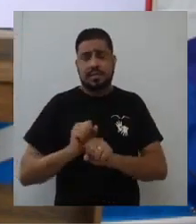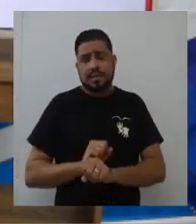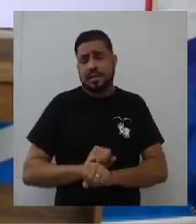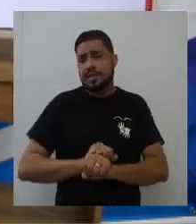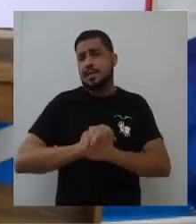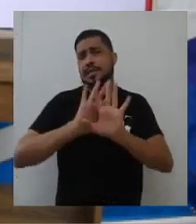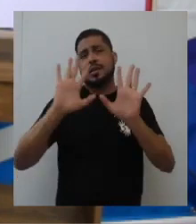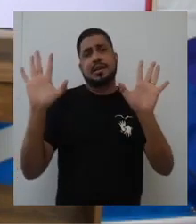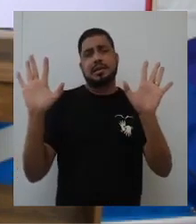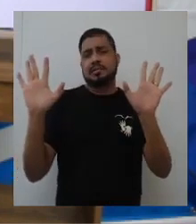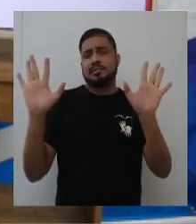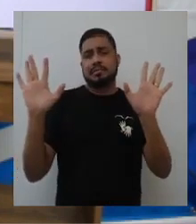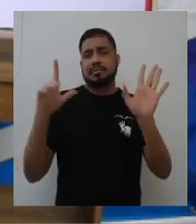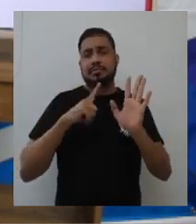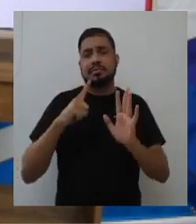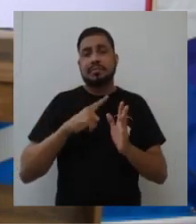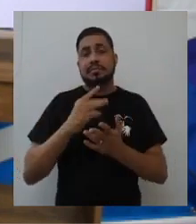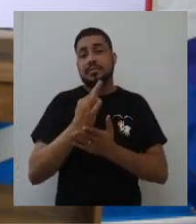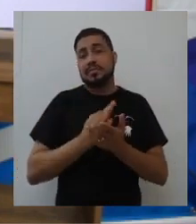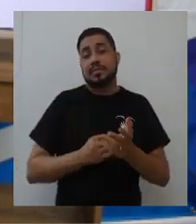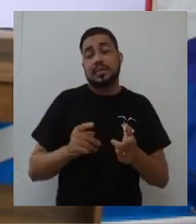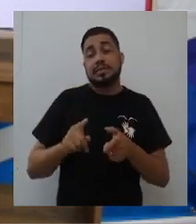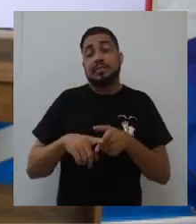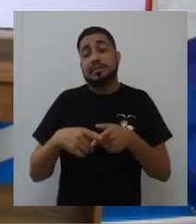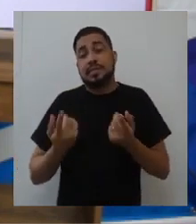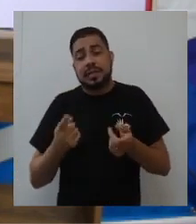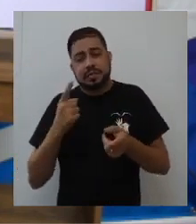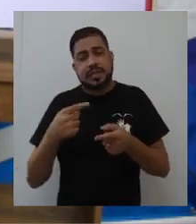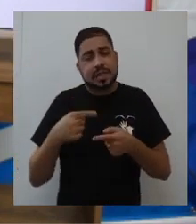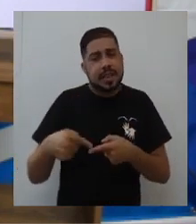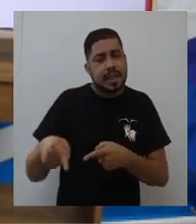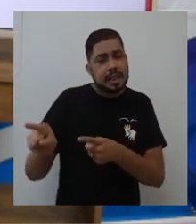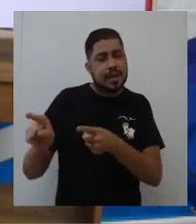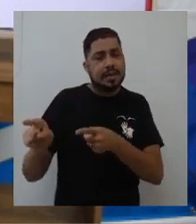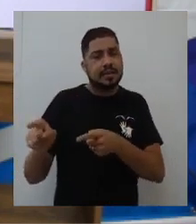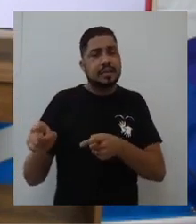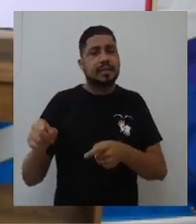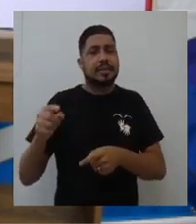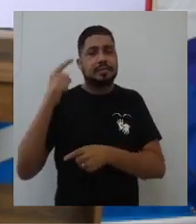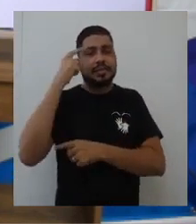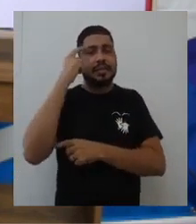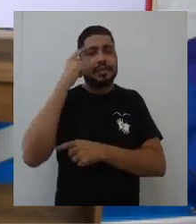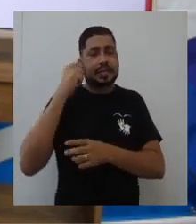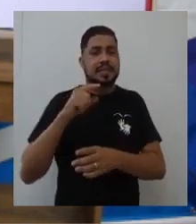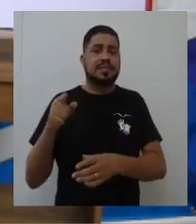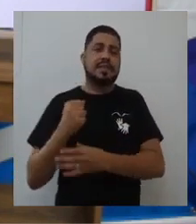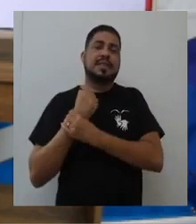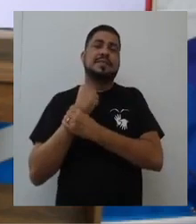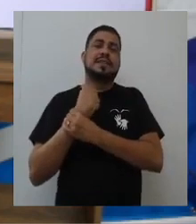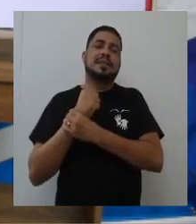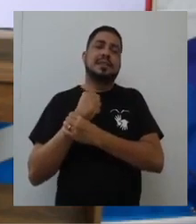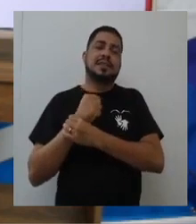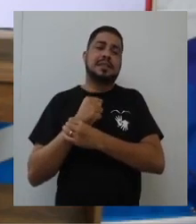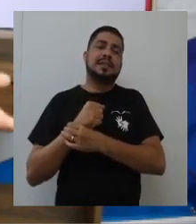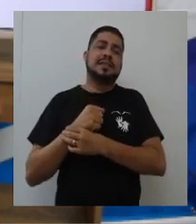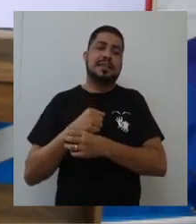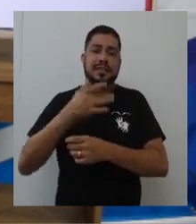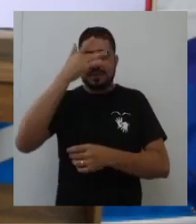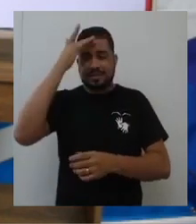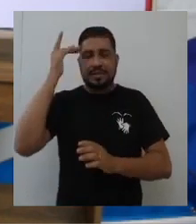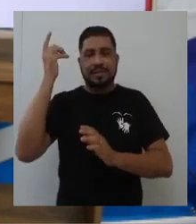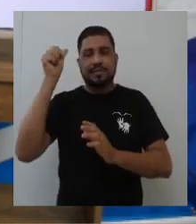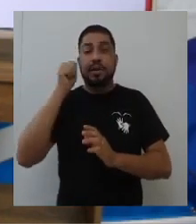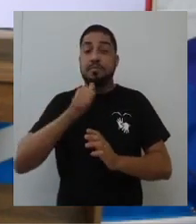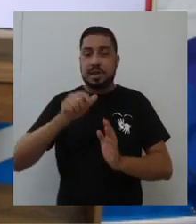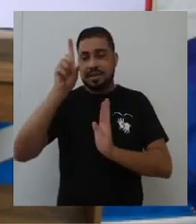que está aí no texto. Mas você é levado a pensar que ele vai defender o direito das mulheres de ter condições dignas de